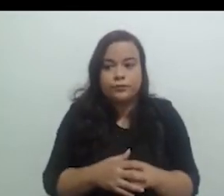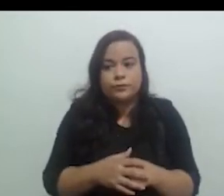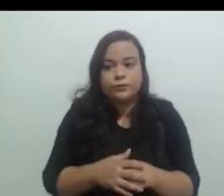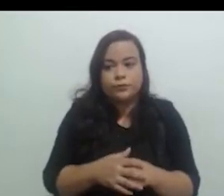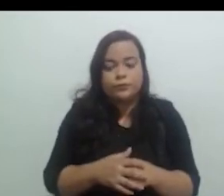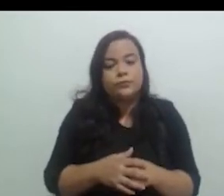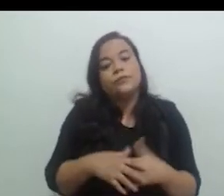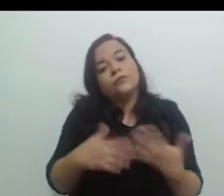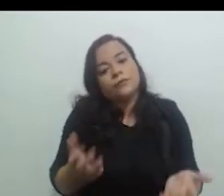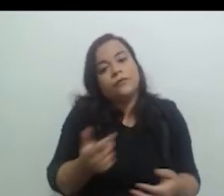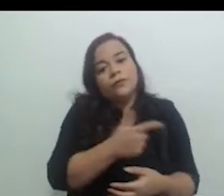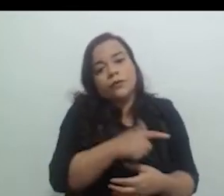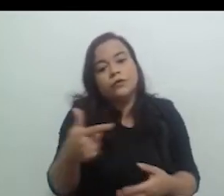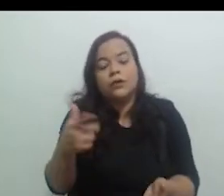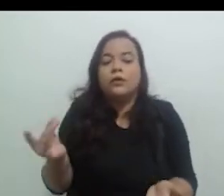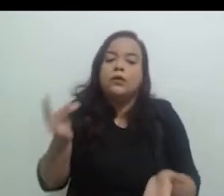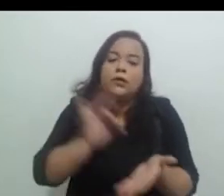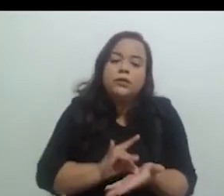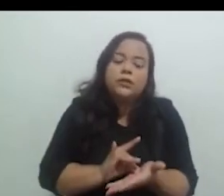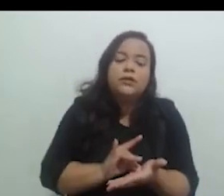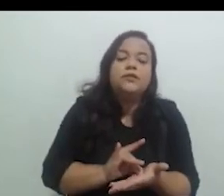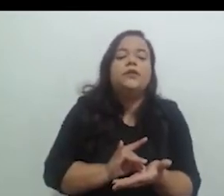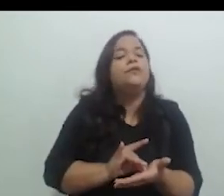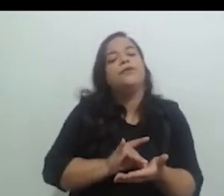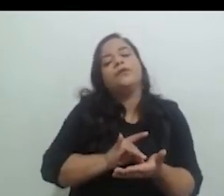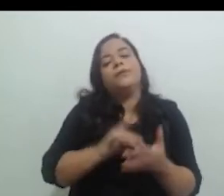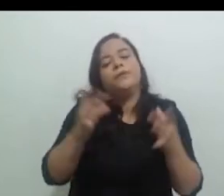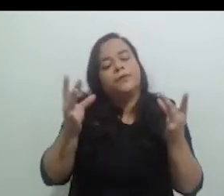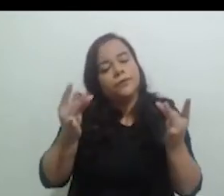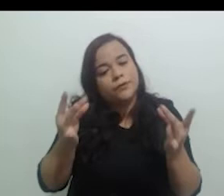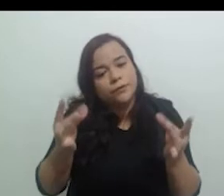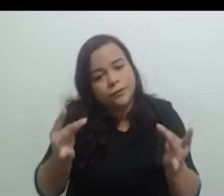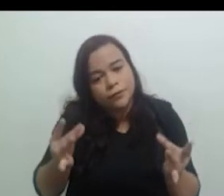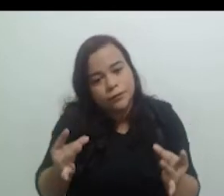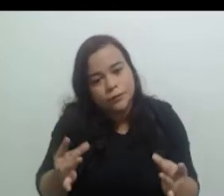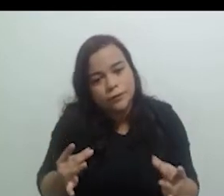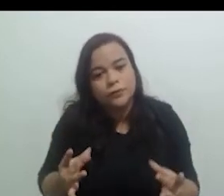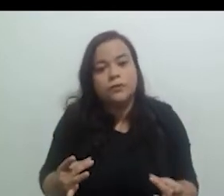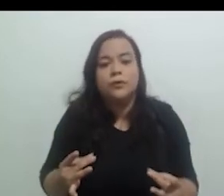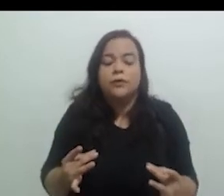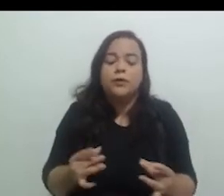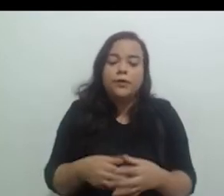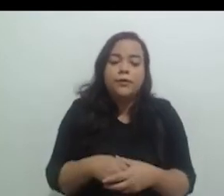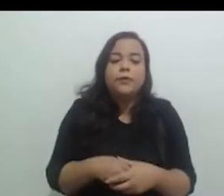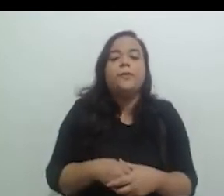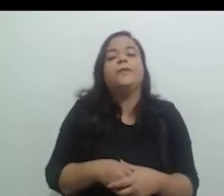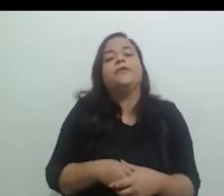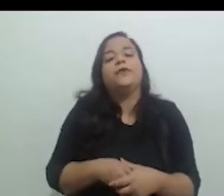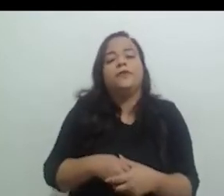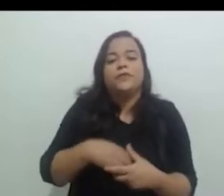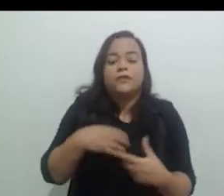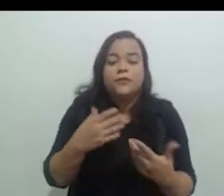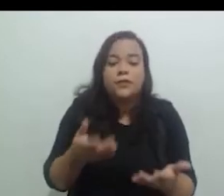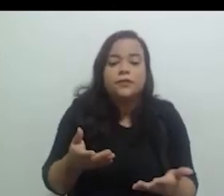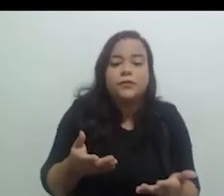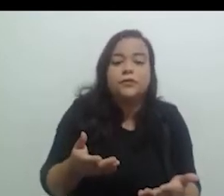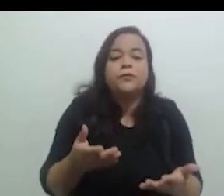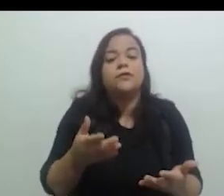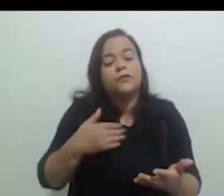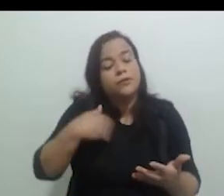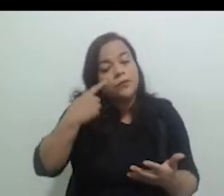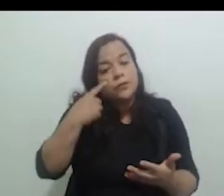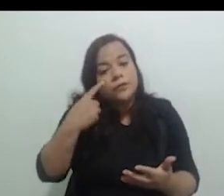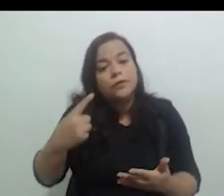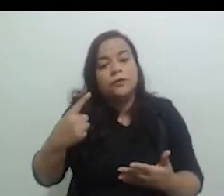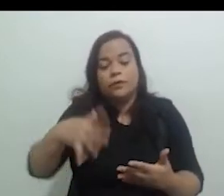fatos. Daí, denota-se mais uma vez a pretensão da parte autora em reexame das provas.